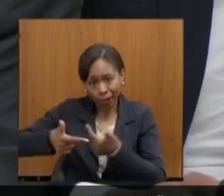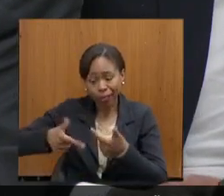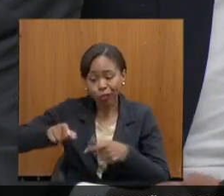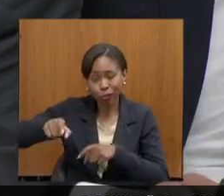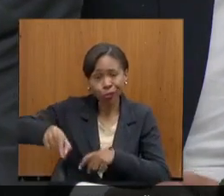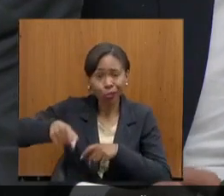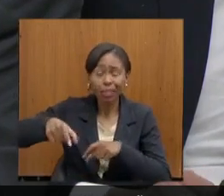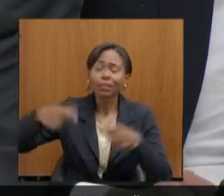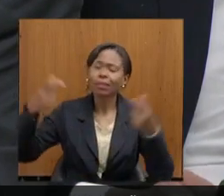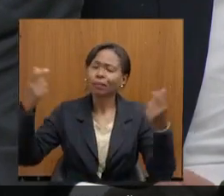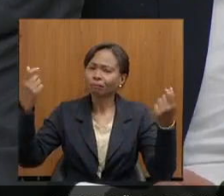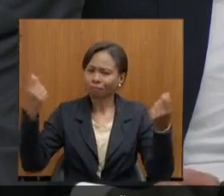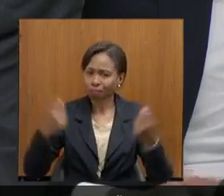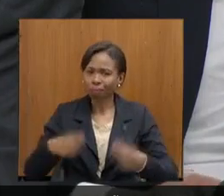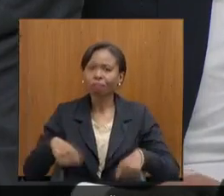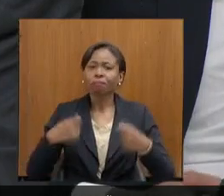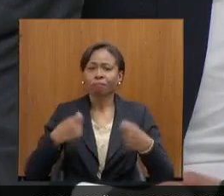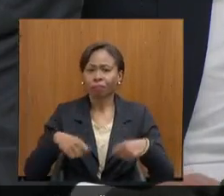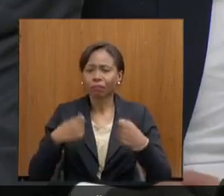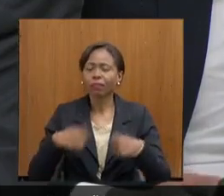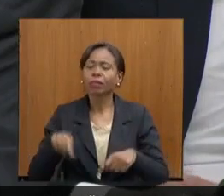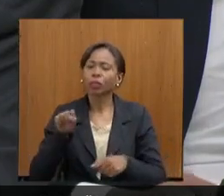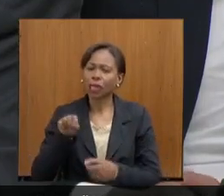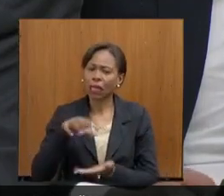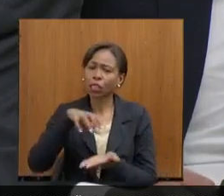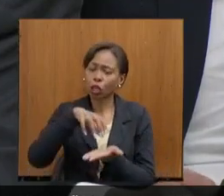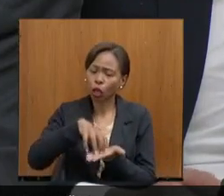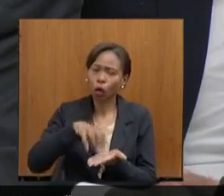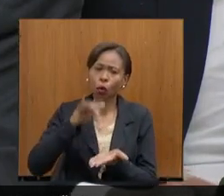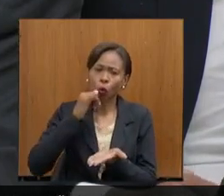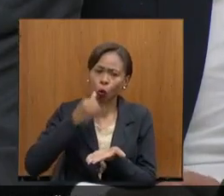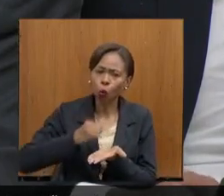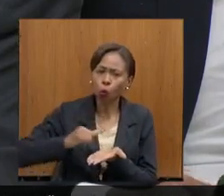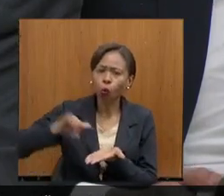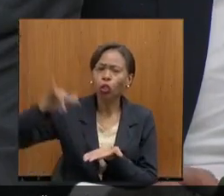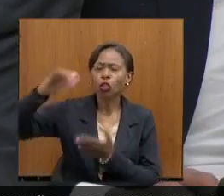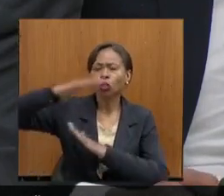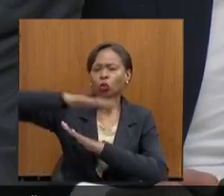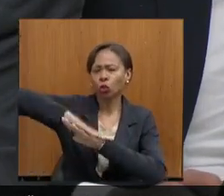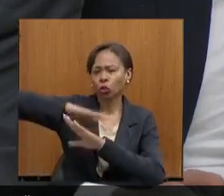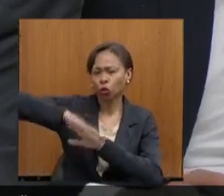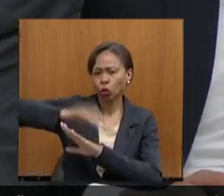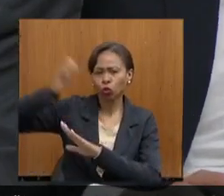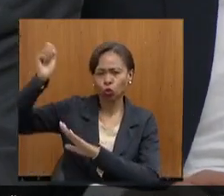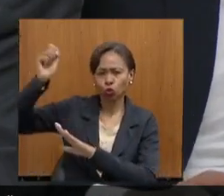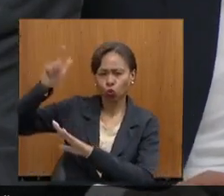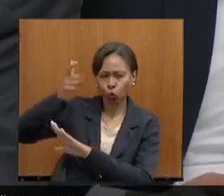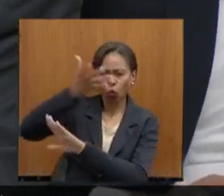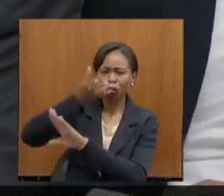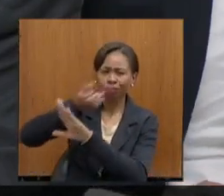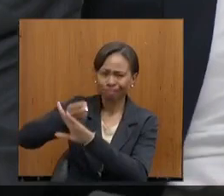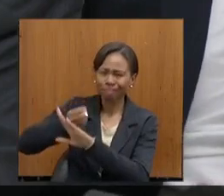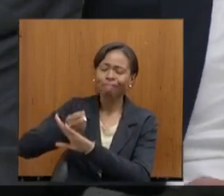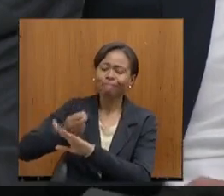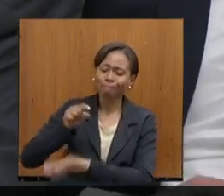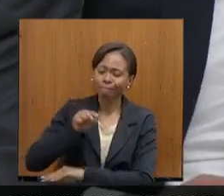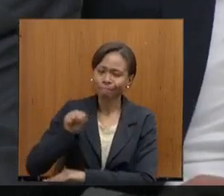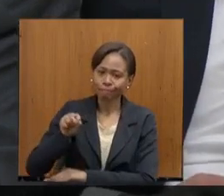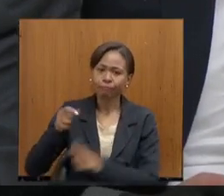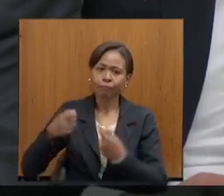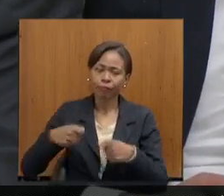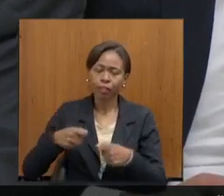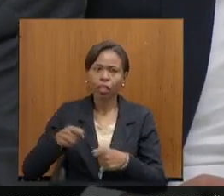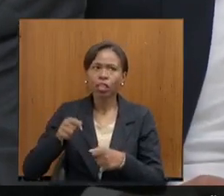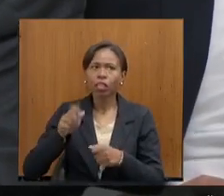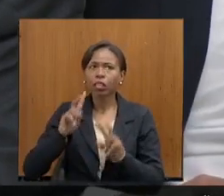realmente necessita né dessa conexão de energia solar diariamente recebo né dezenas